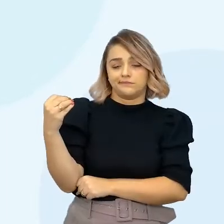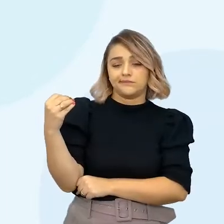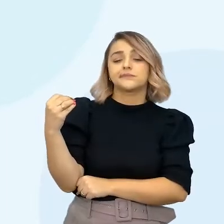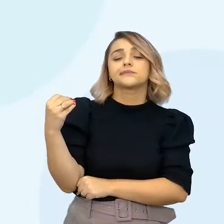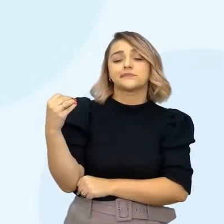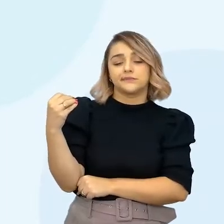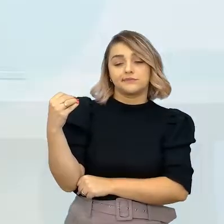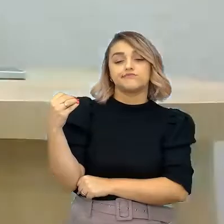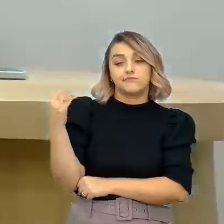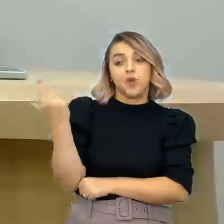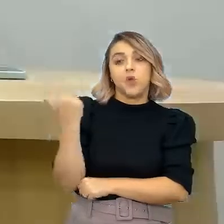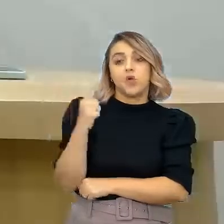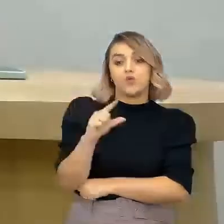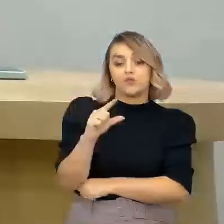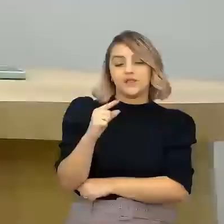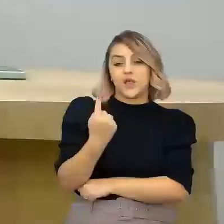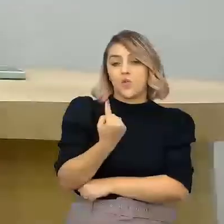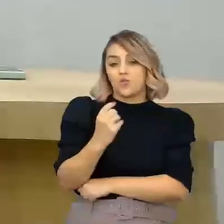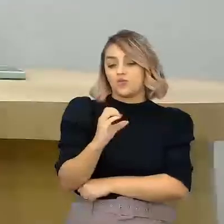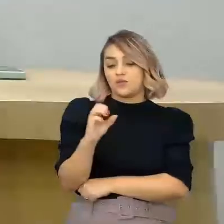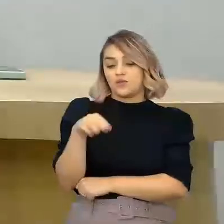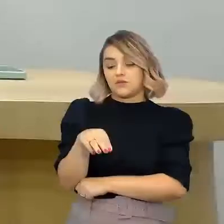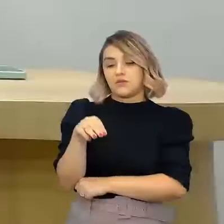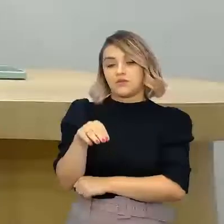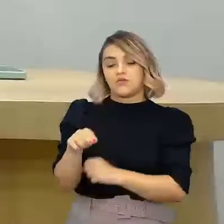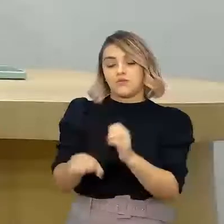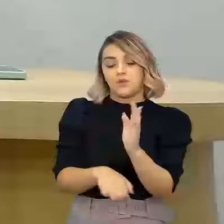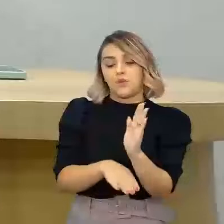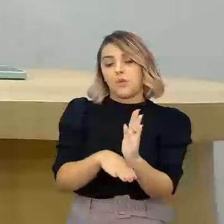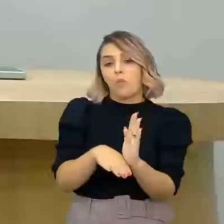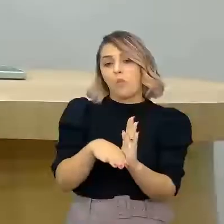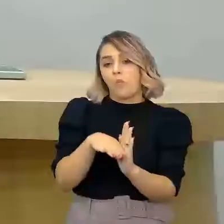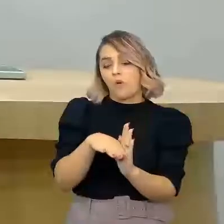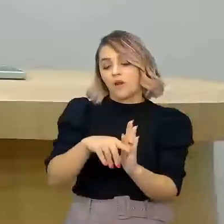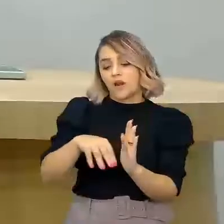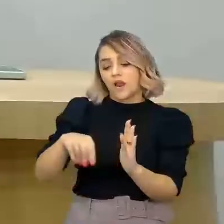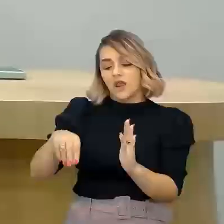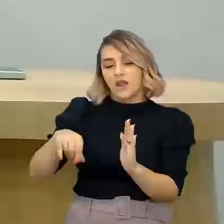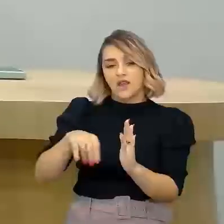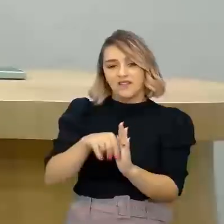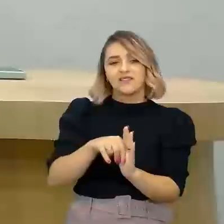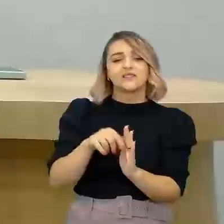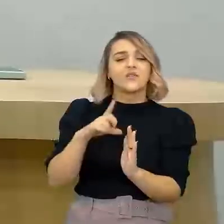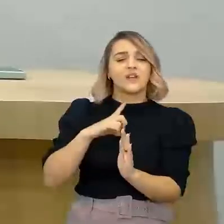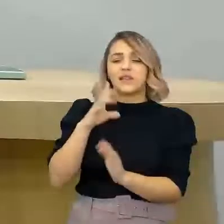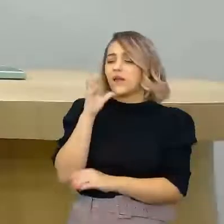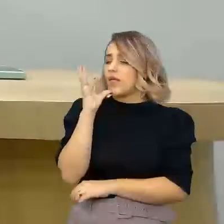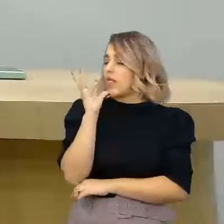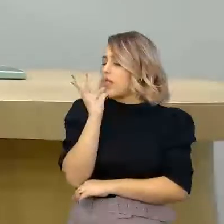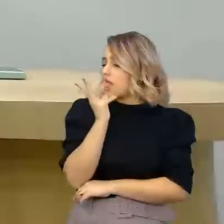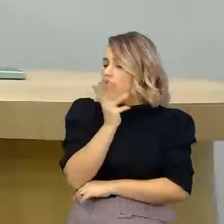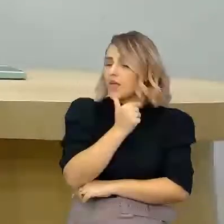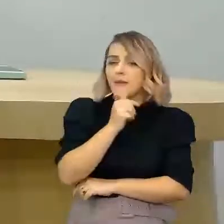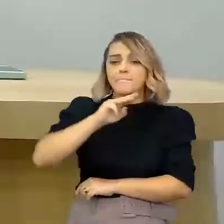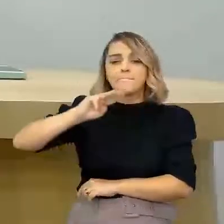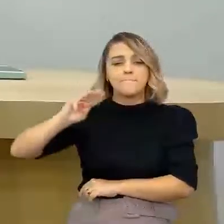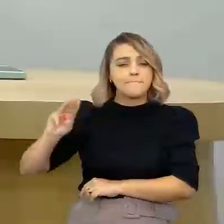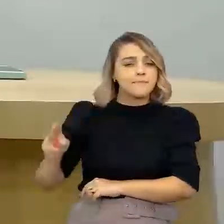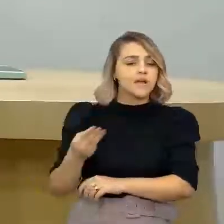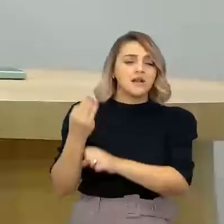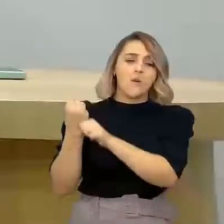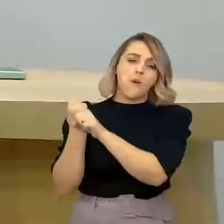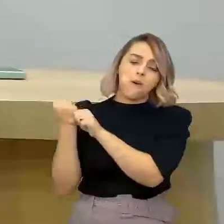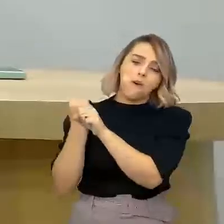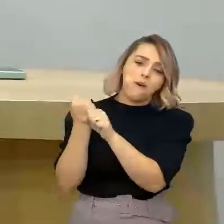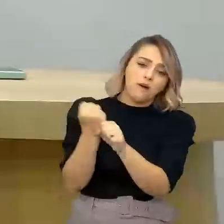por isso que a gente fala, né, o solo ele vai levar milhões de anos, né, para ter aquele processo que a gente tem,